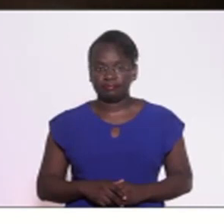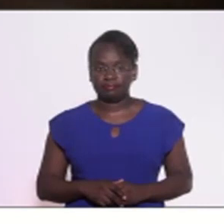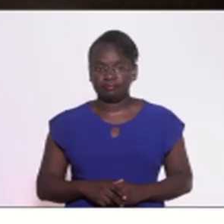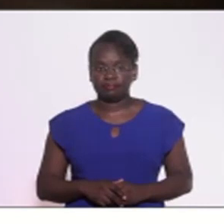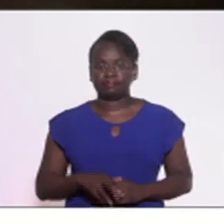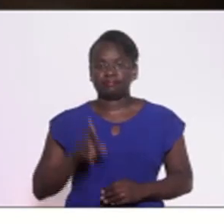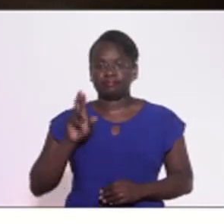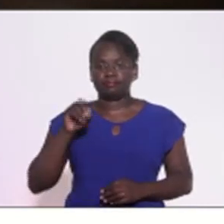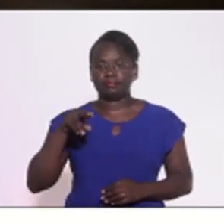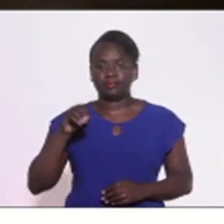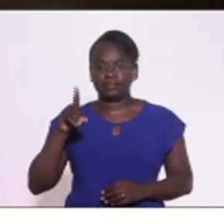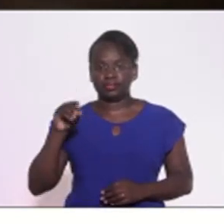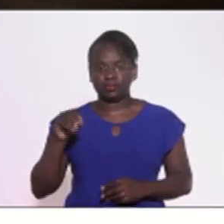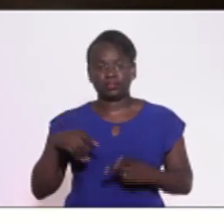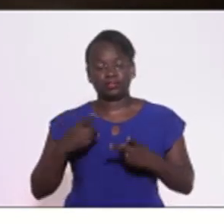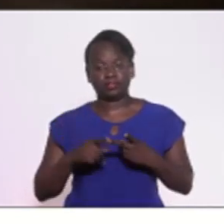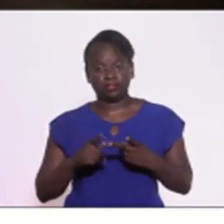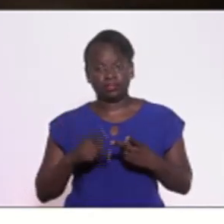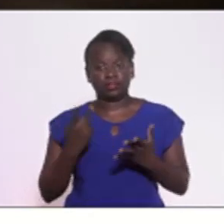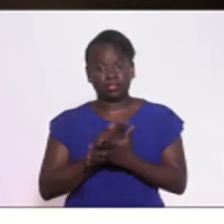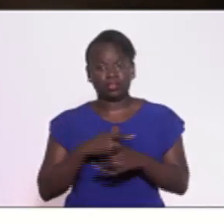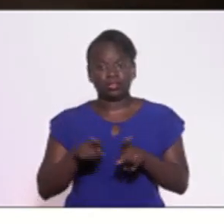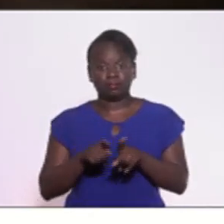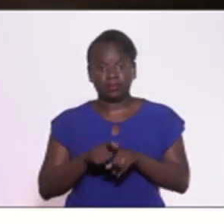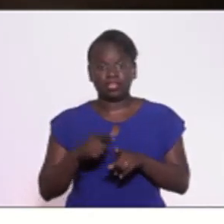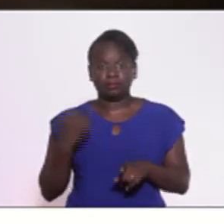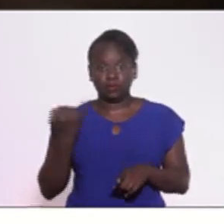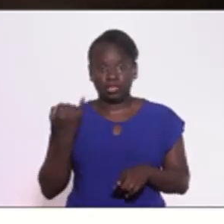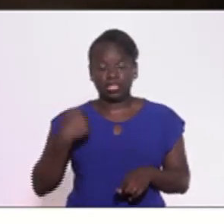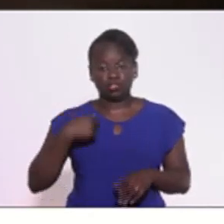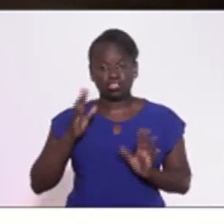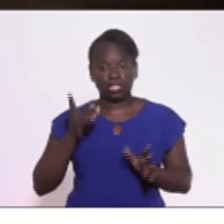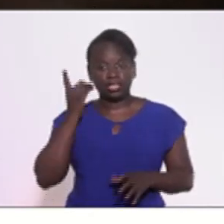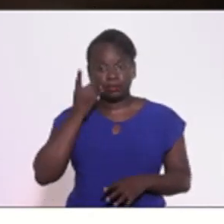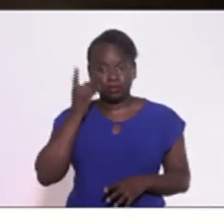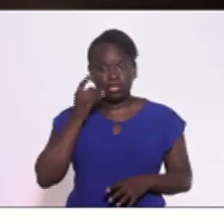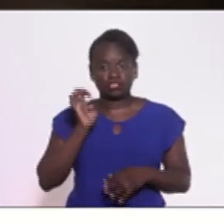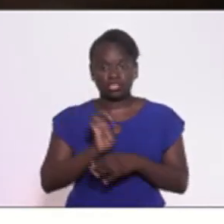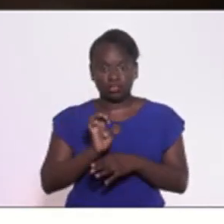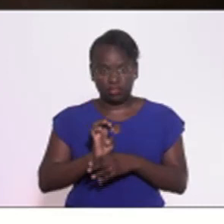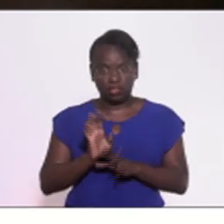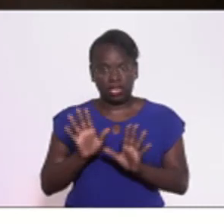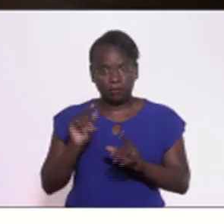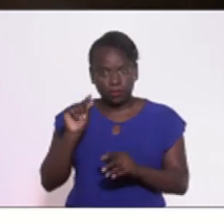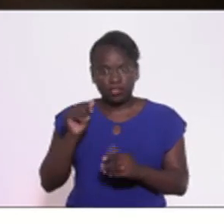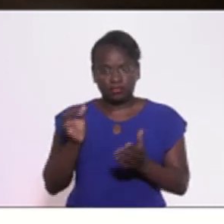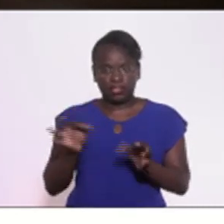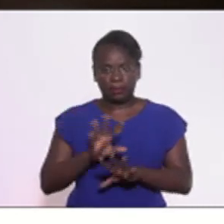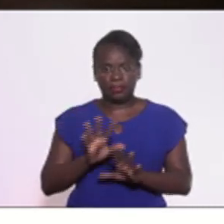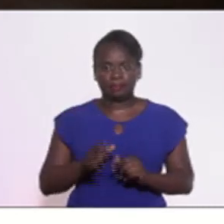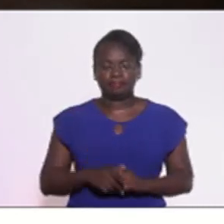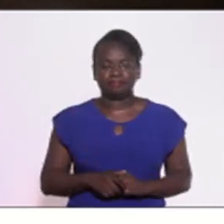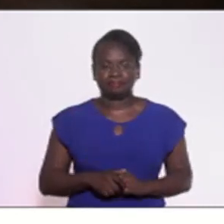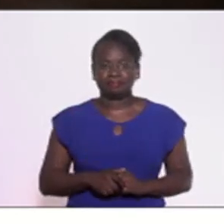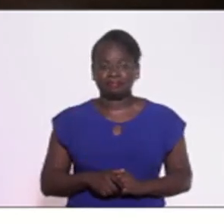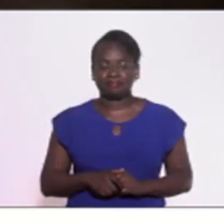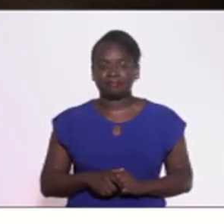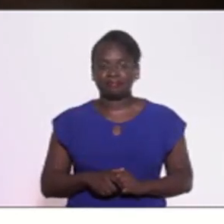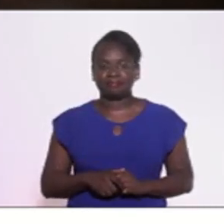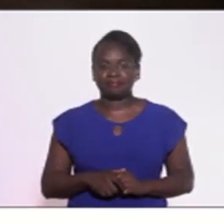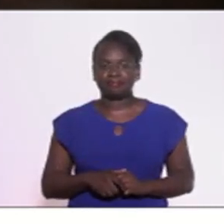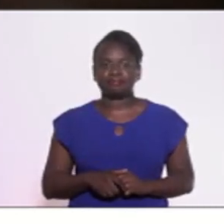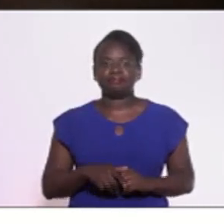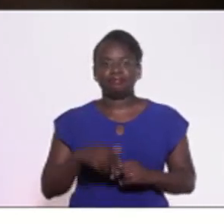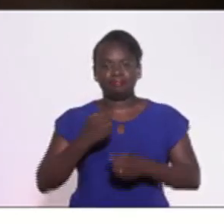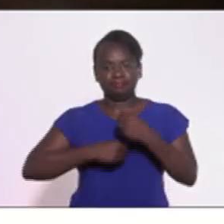O Ronaldo, em outro momento, foi muito importante. Eu já era deputado estadual aqui, já estou terminando, presidente, né?